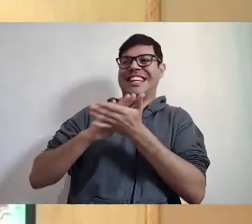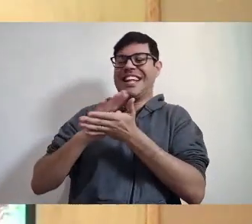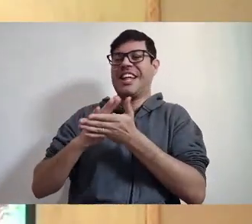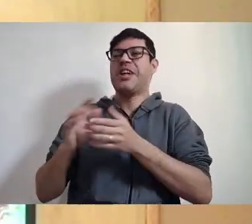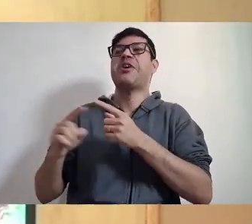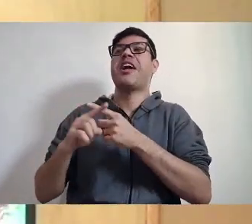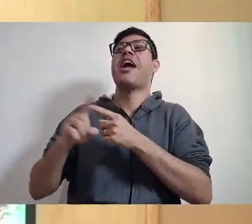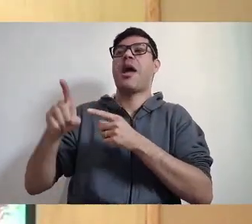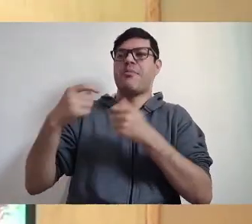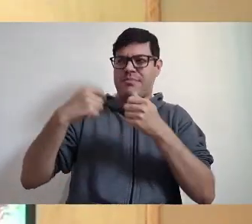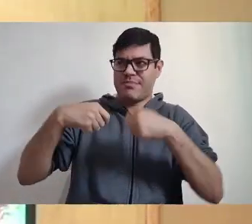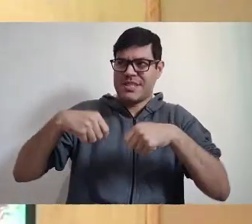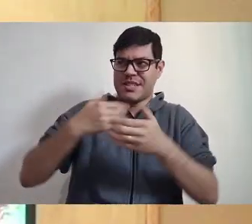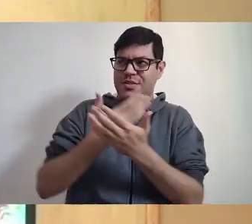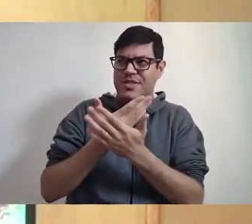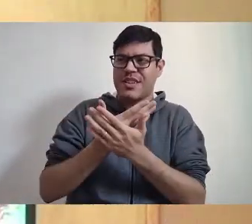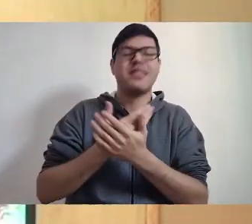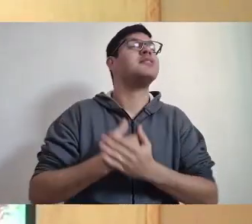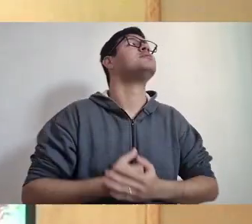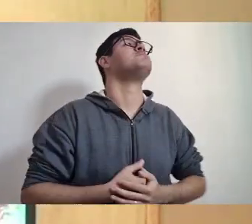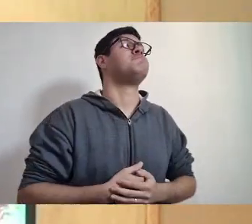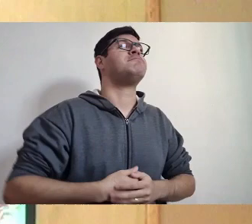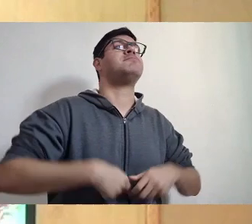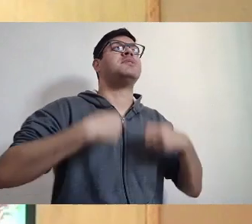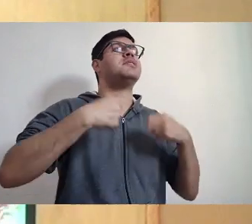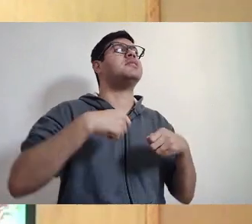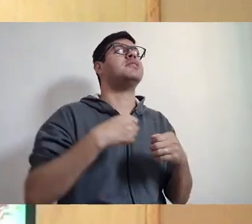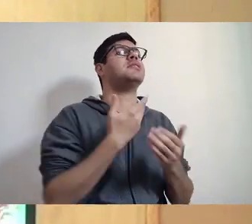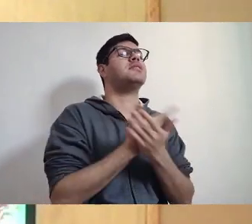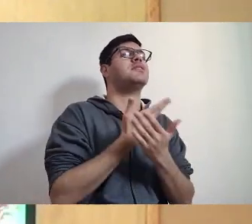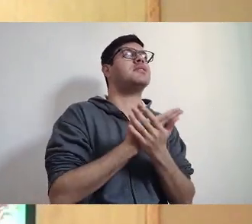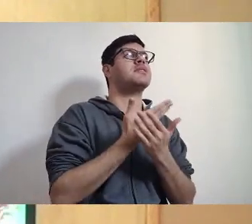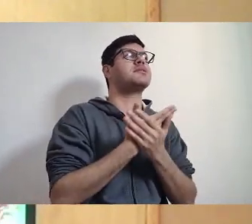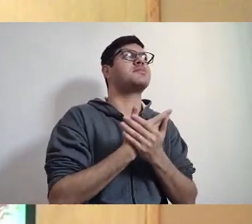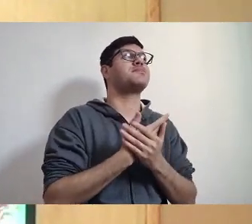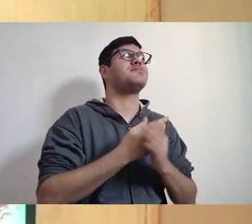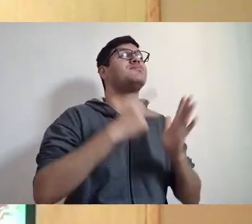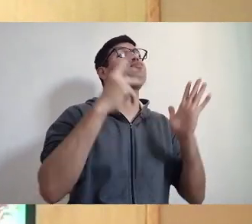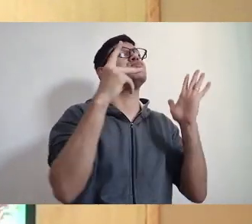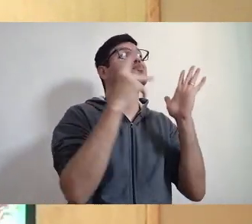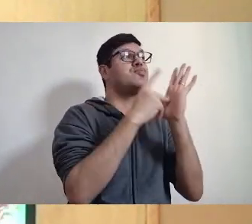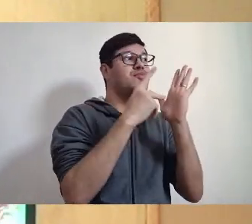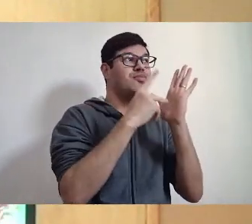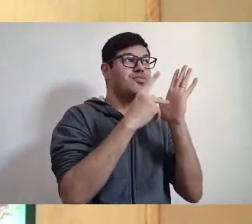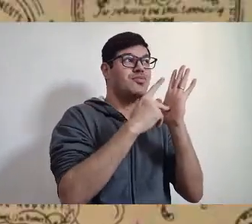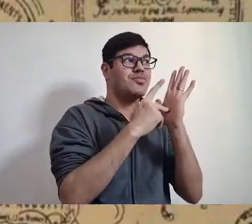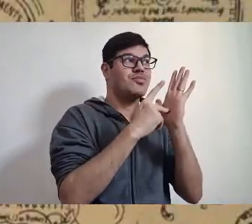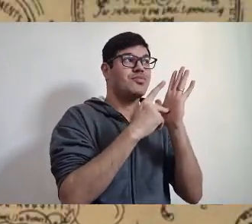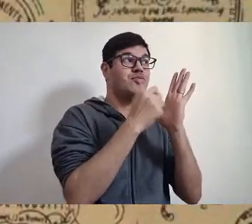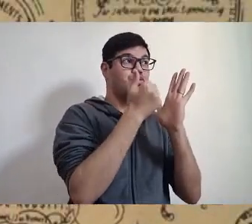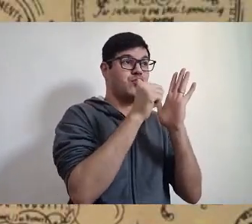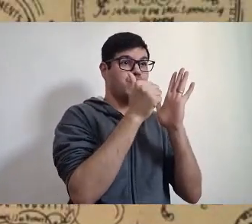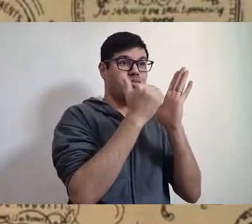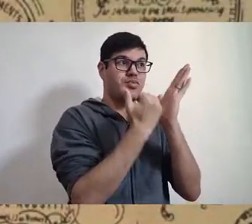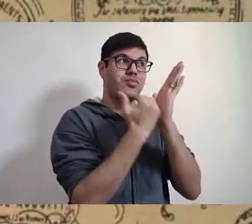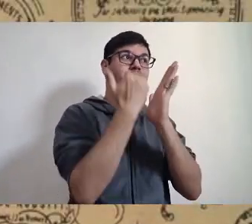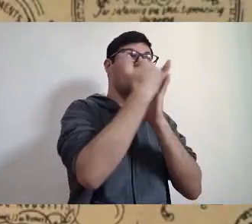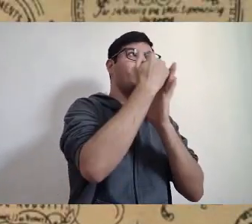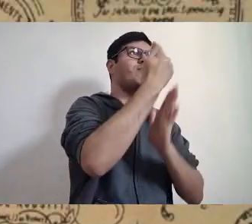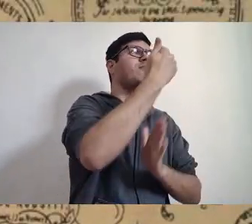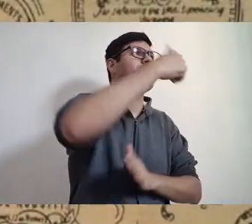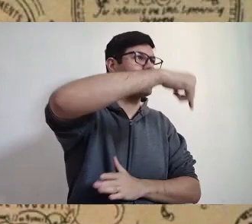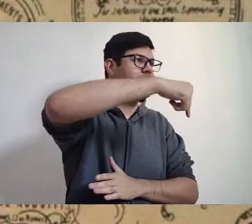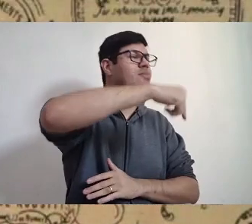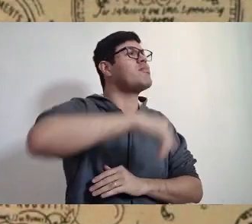ao aumento. Tem vereadores na casa solicitando que apresente um projeto para aumento de 11 para 17 vereadores. Um